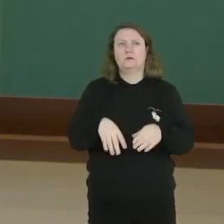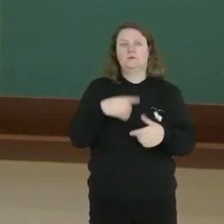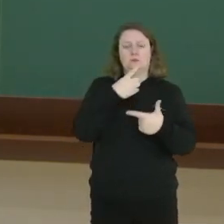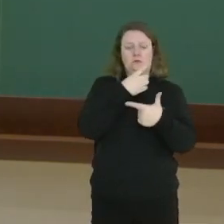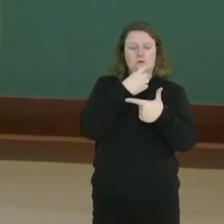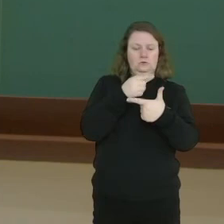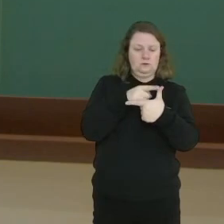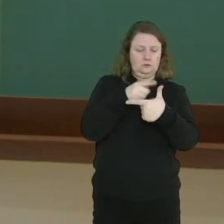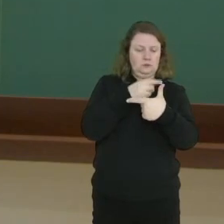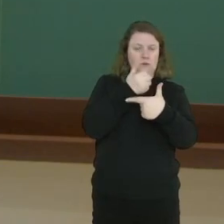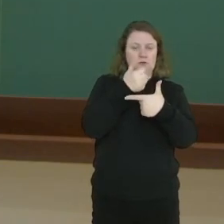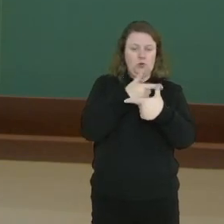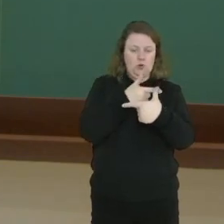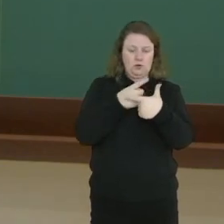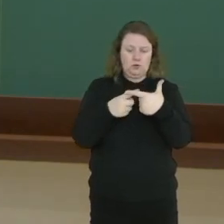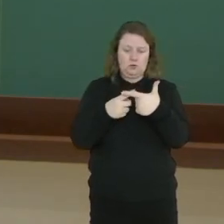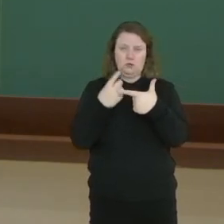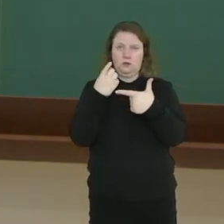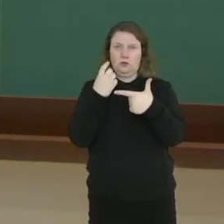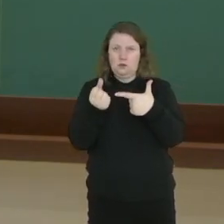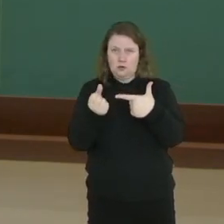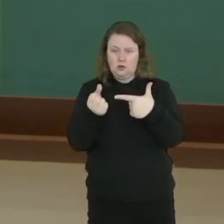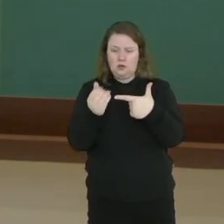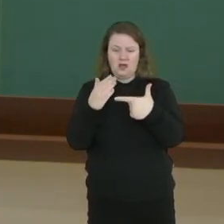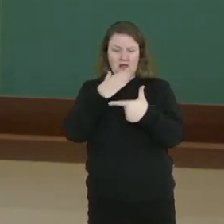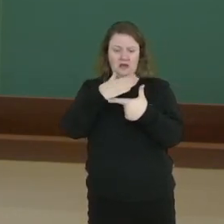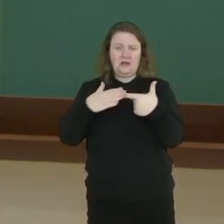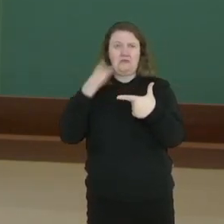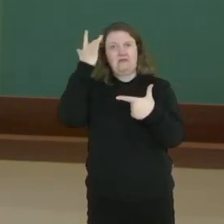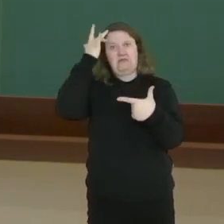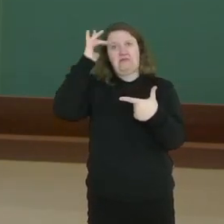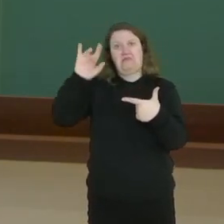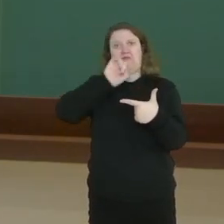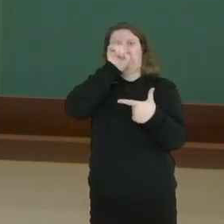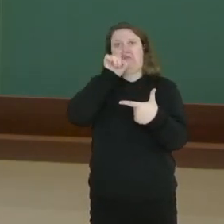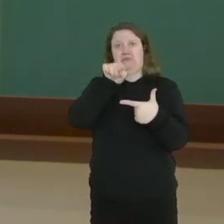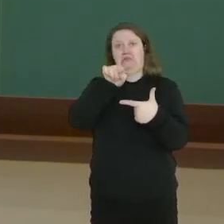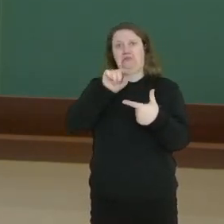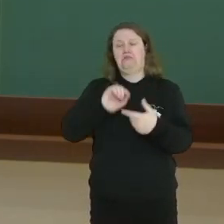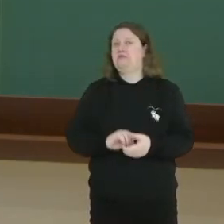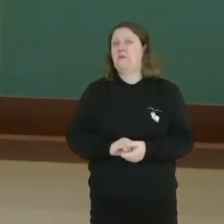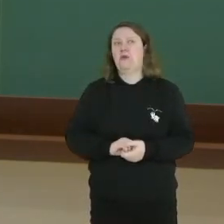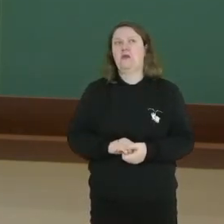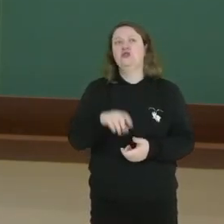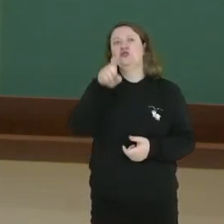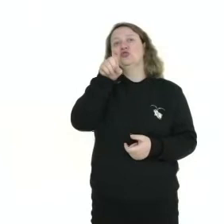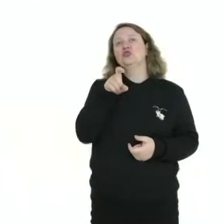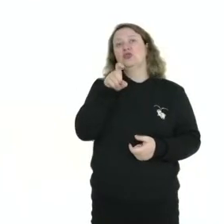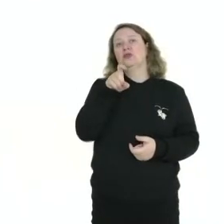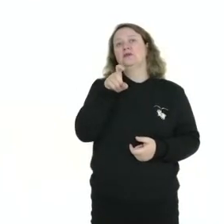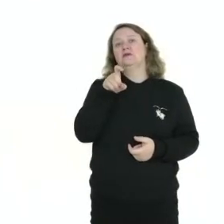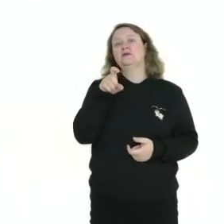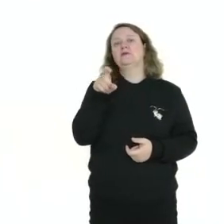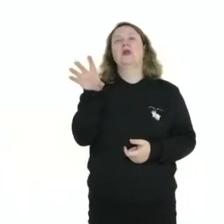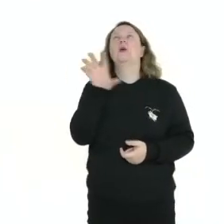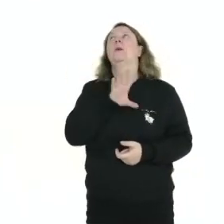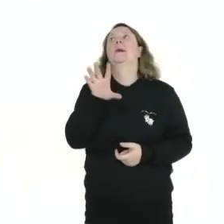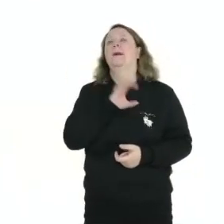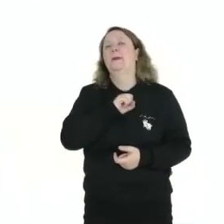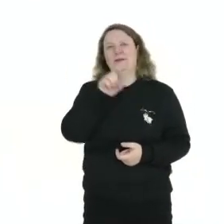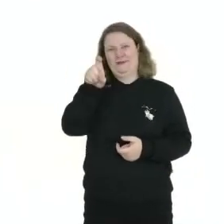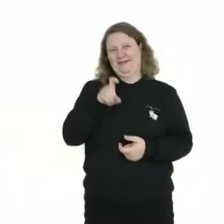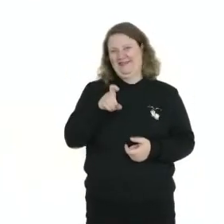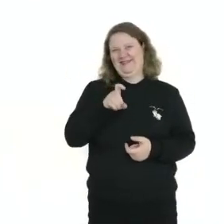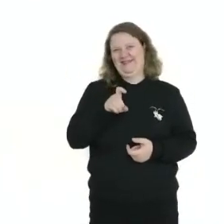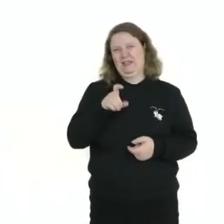vai quanto? Quanto vai? Não sei. Então, por isso que eu coloquei uma letrinha ali, né? X, porque eu adoro o X.